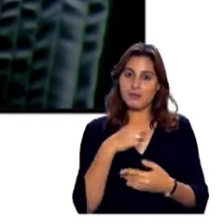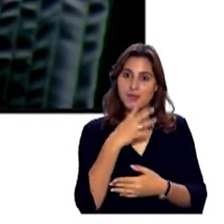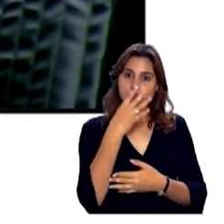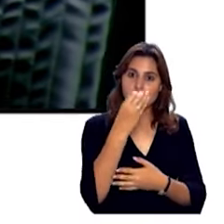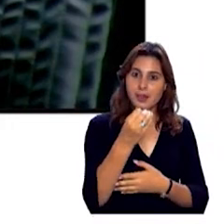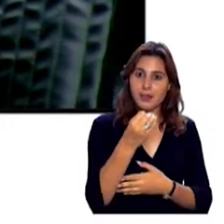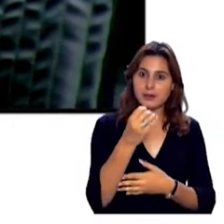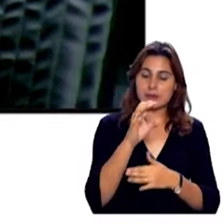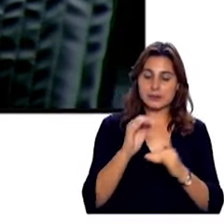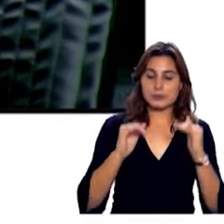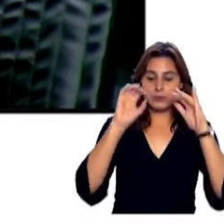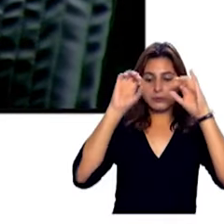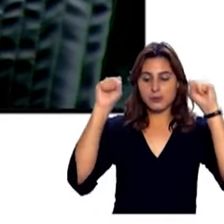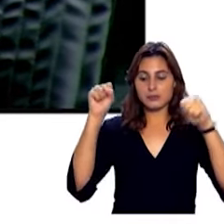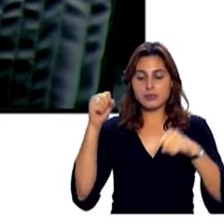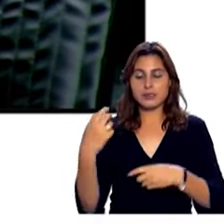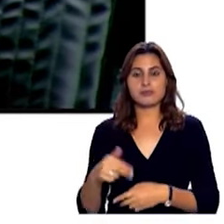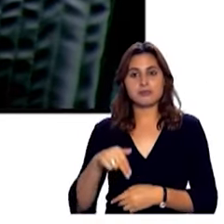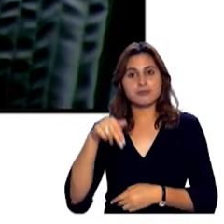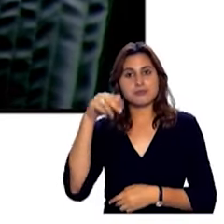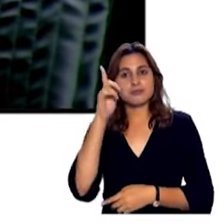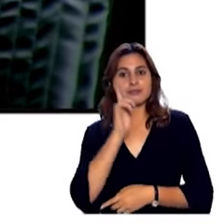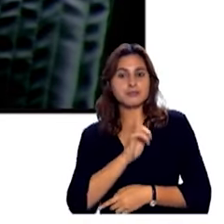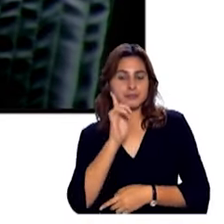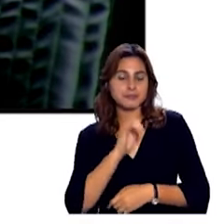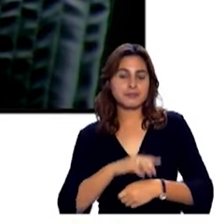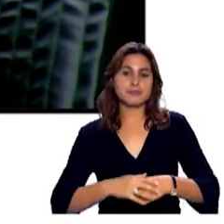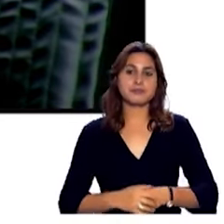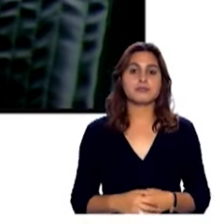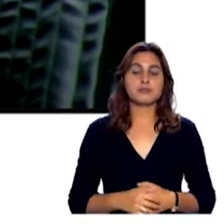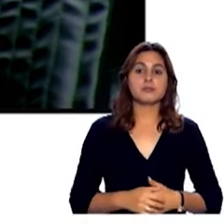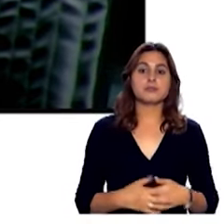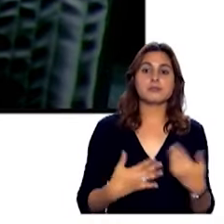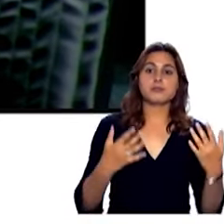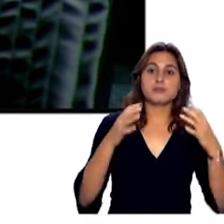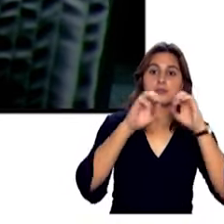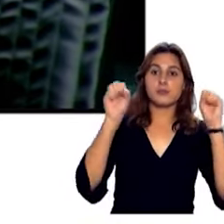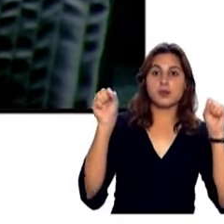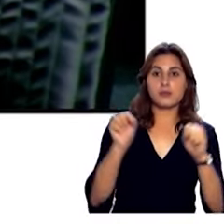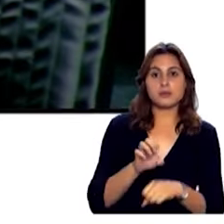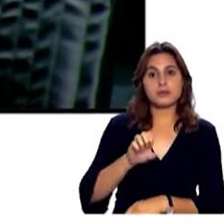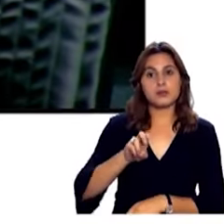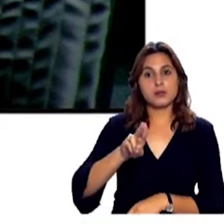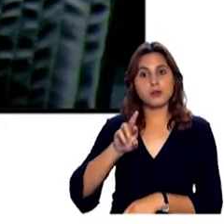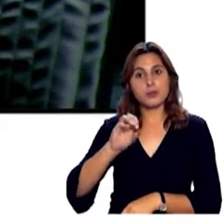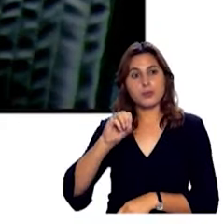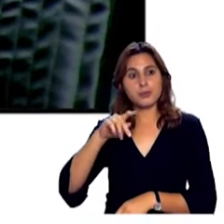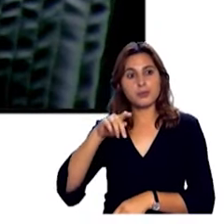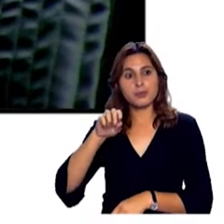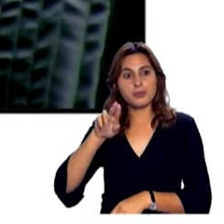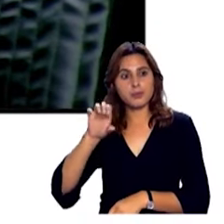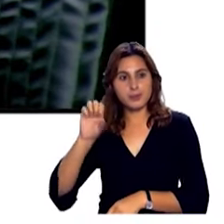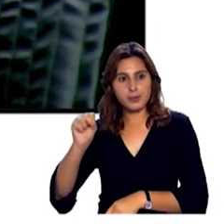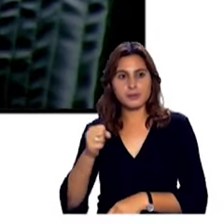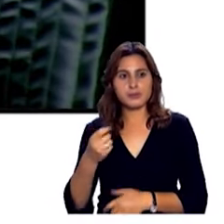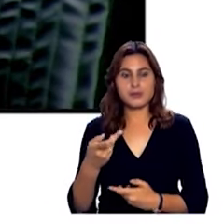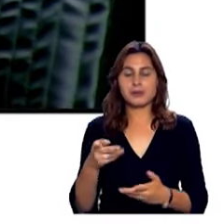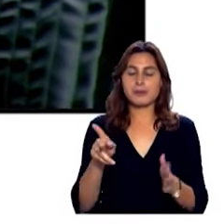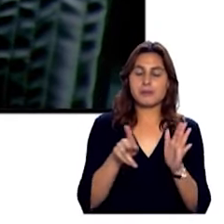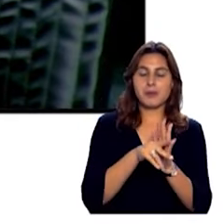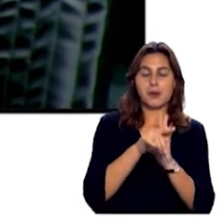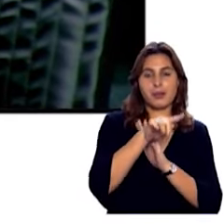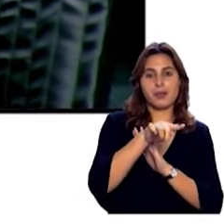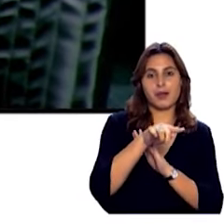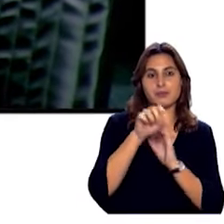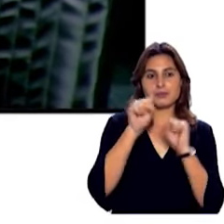inspirado no modelo norte-americano né os sistemas europeus e em particular o sistema francês trabalha com um volume